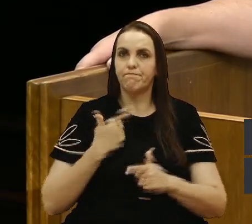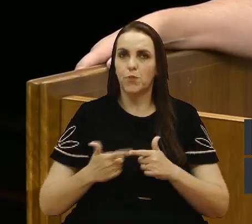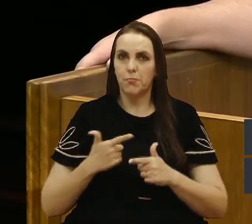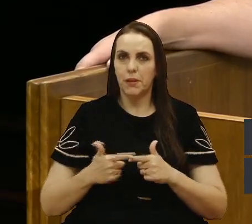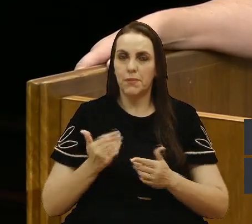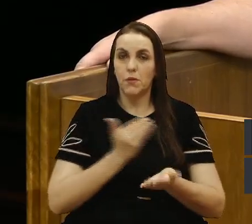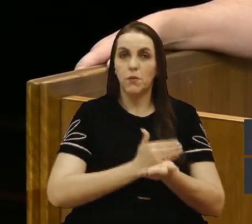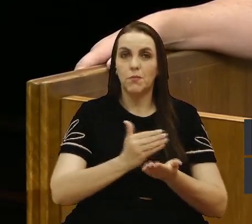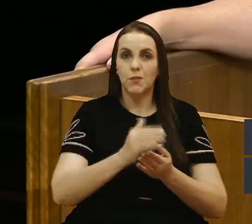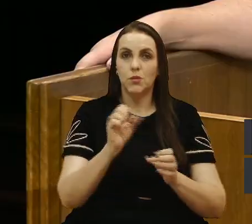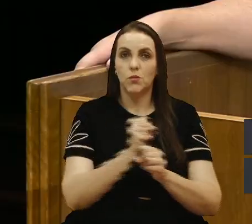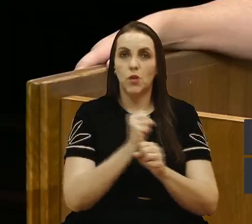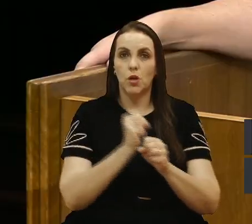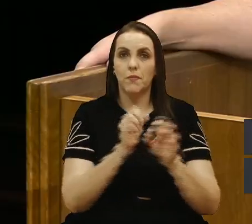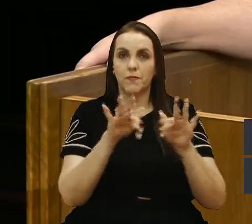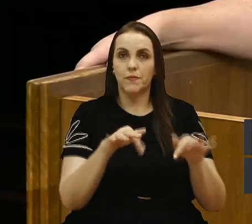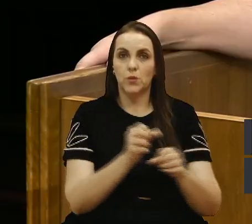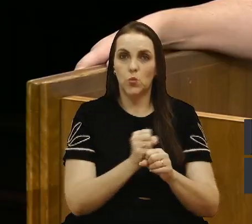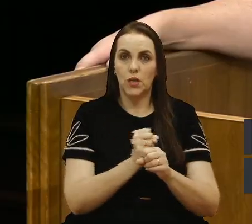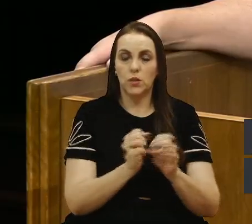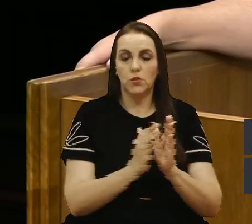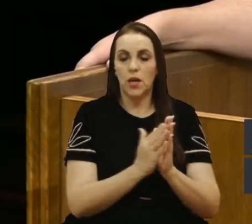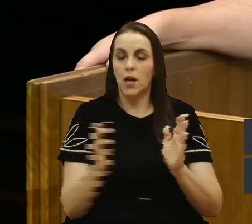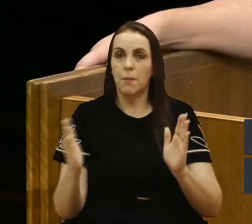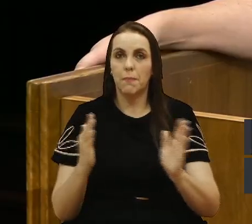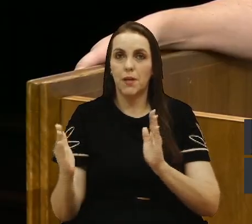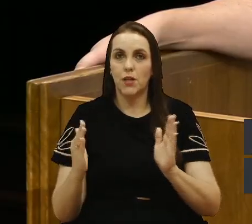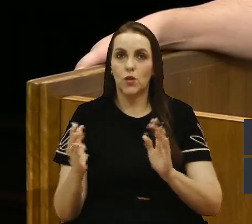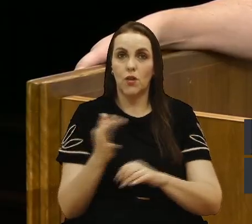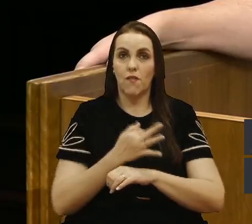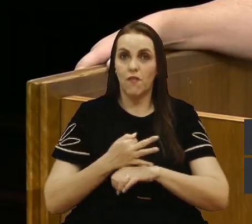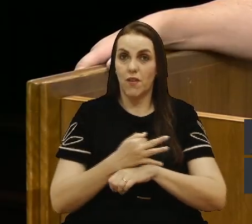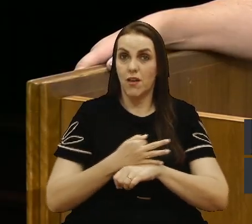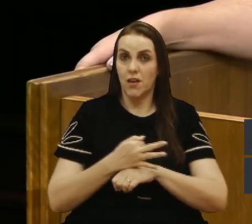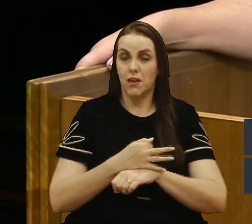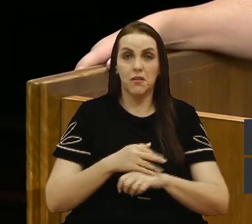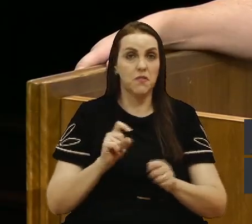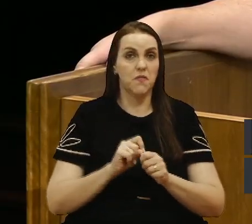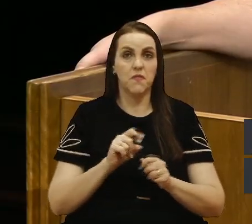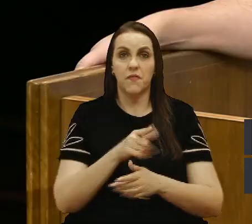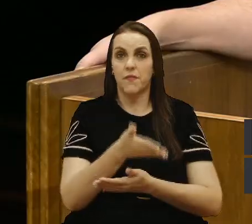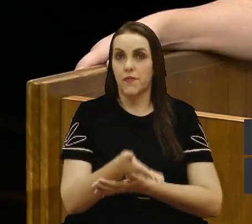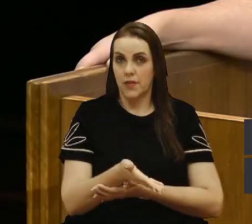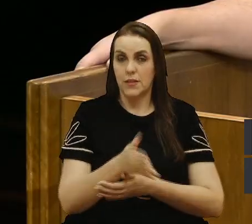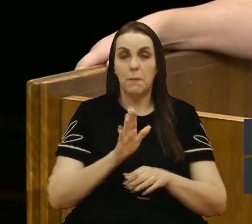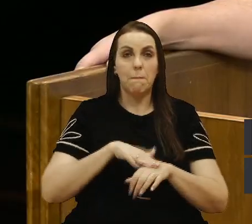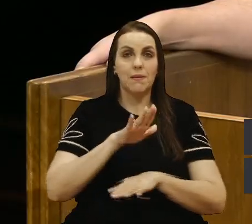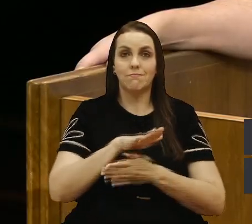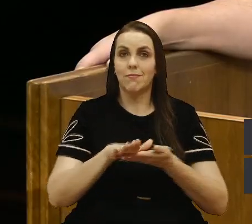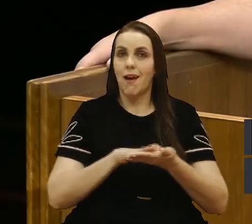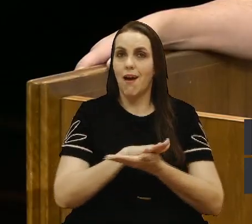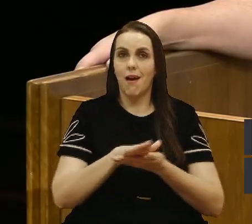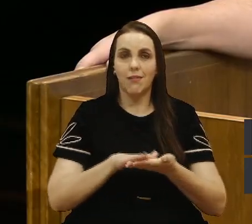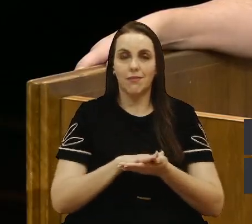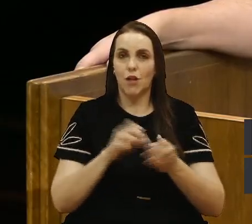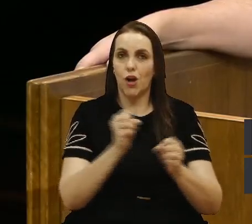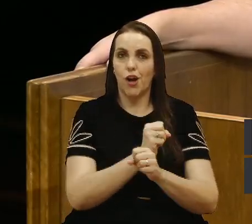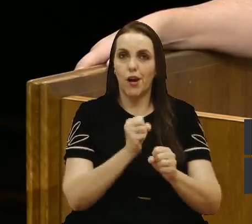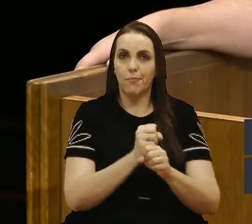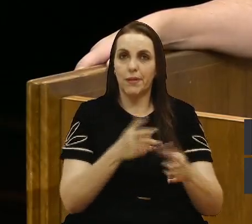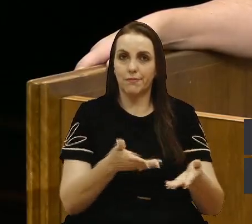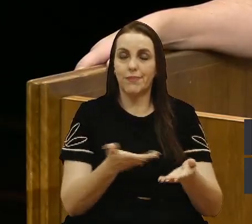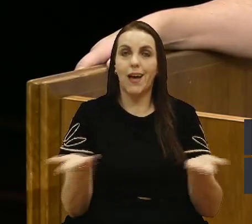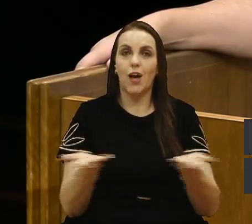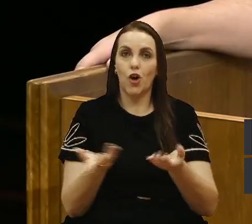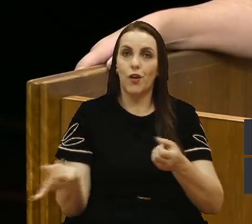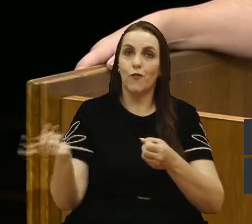do ano, teve todo o período de férias, não foi realizado, né, mais nenhuma intervenção, e agora voltou